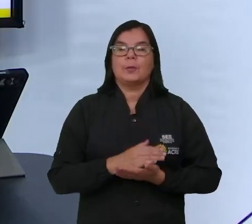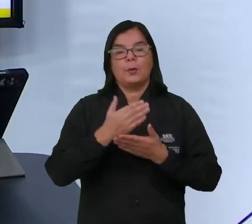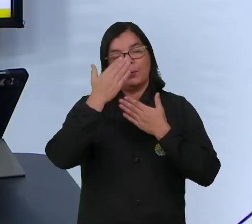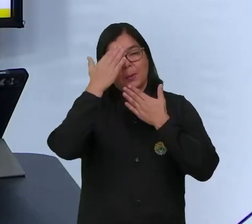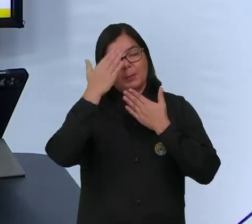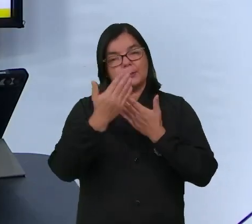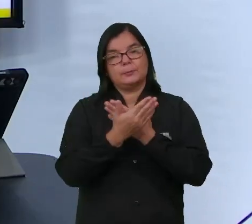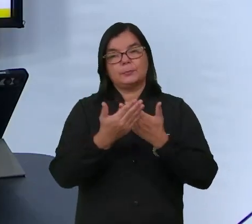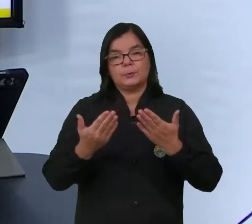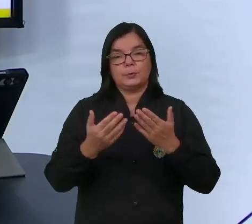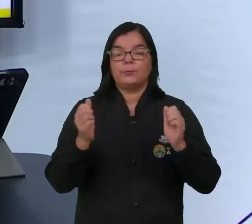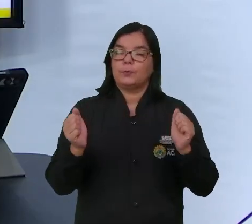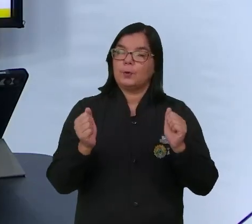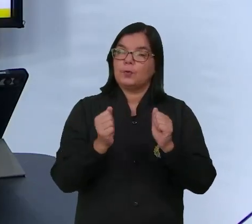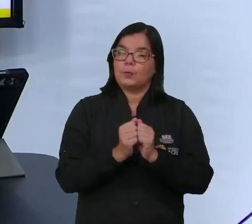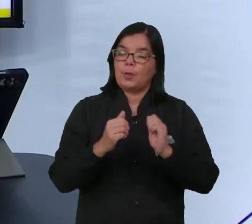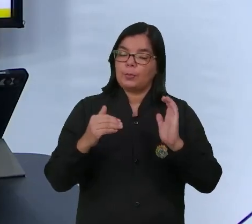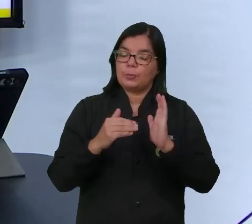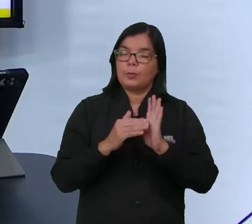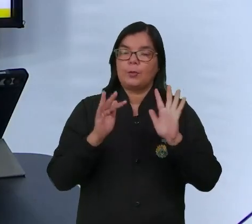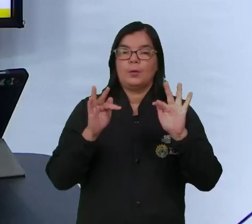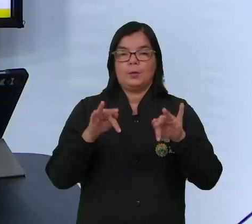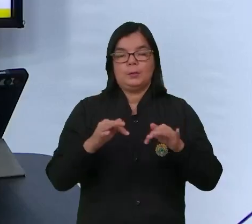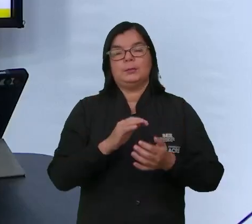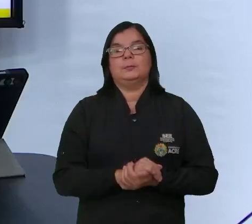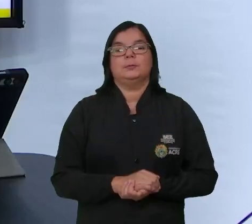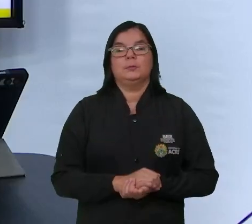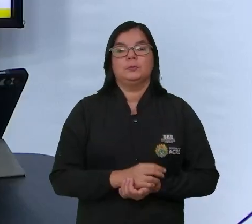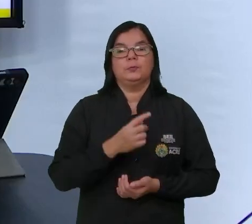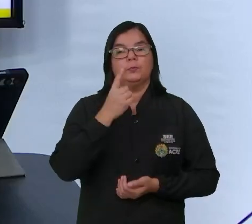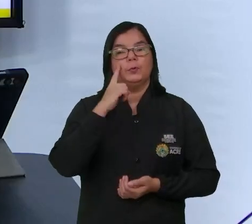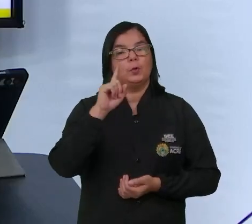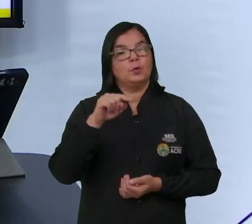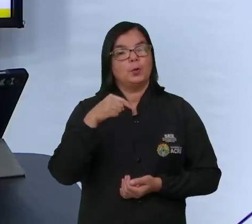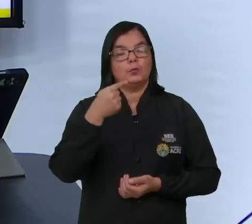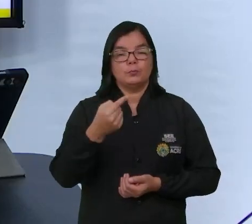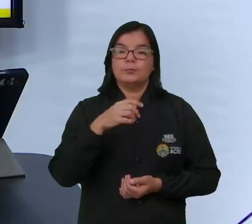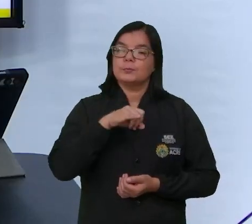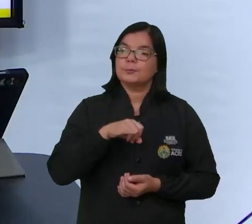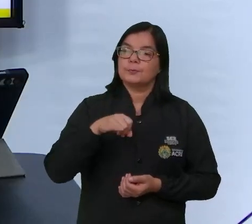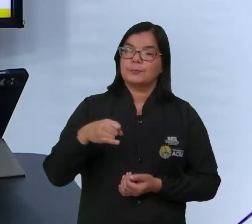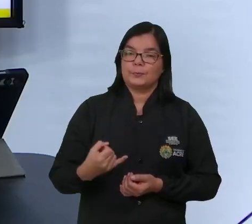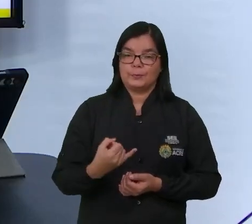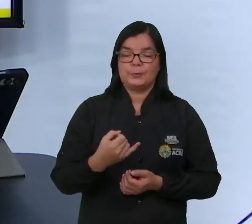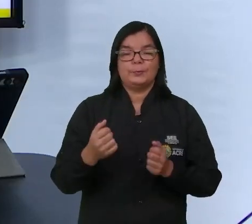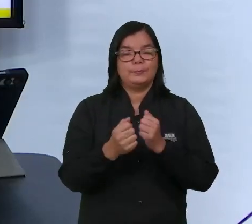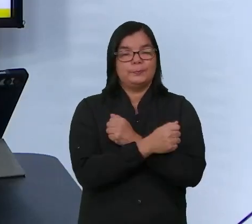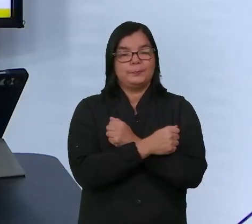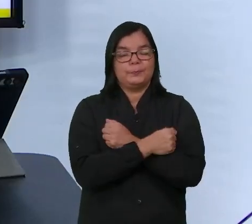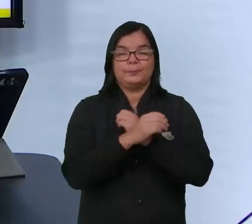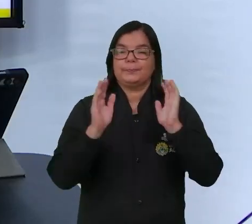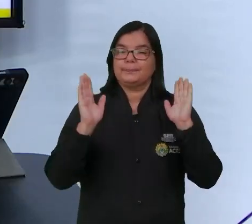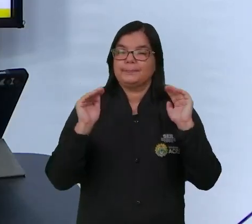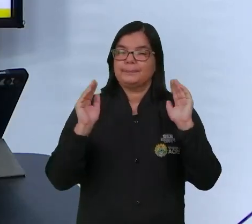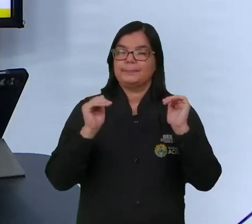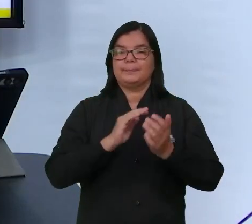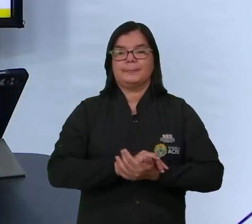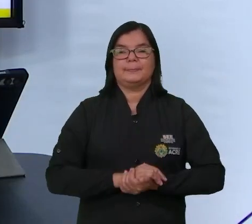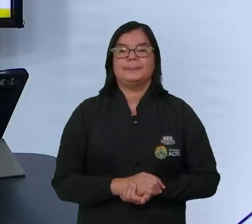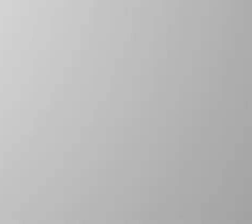a você por ter ficado conosco aqui até o final. Nós iremos nos ver em outras oportunidades. Forte abraço e até lá.